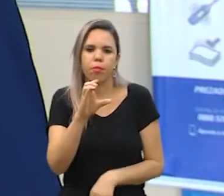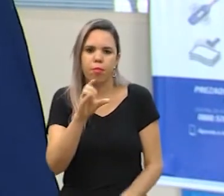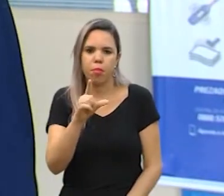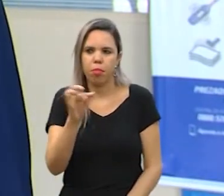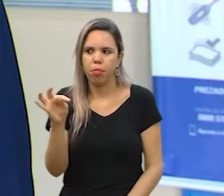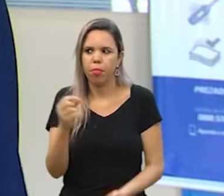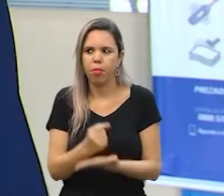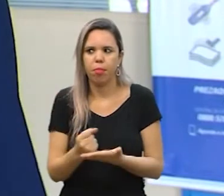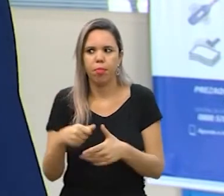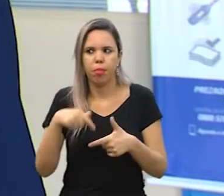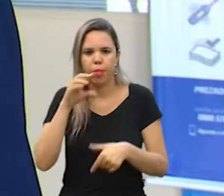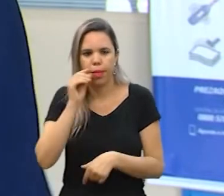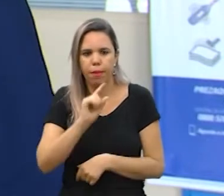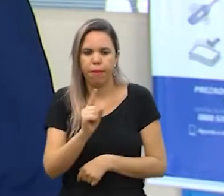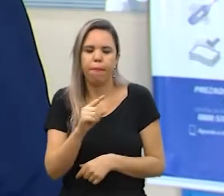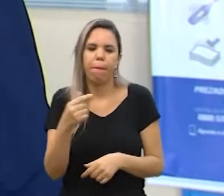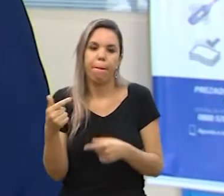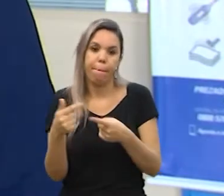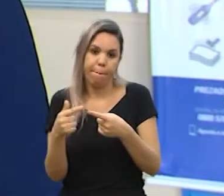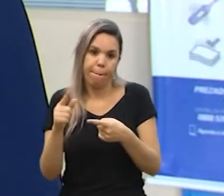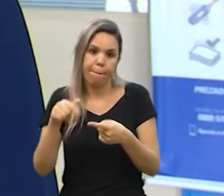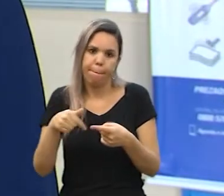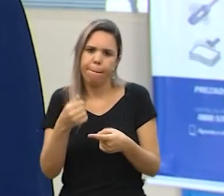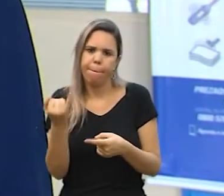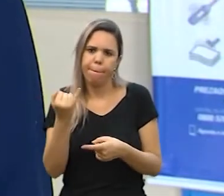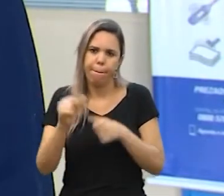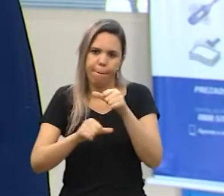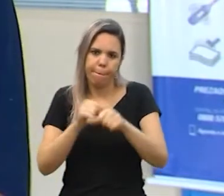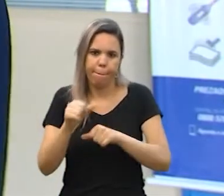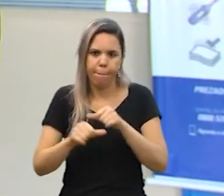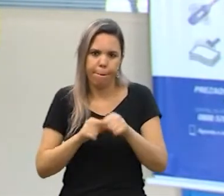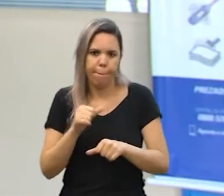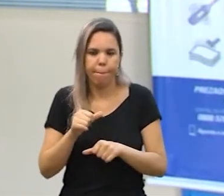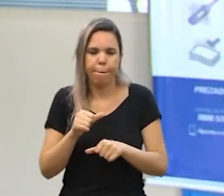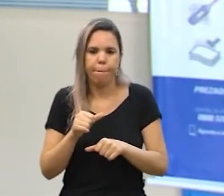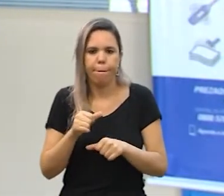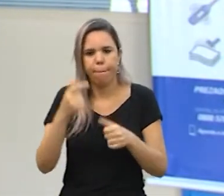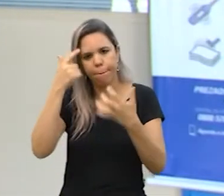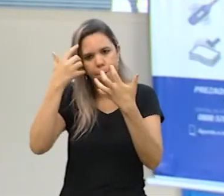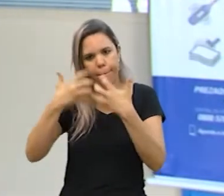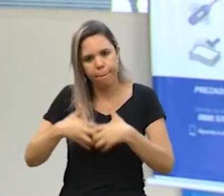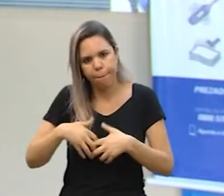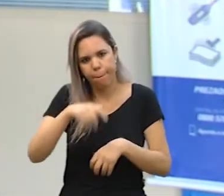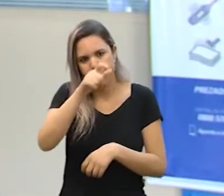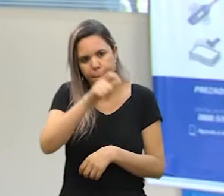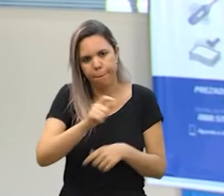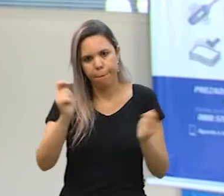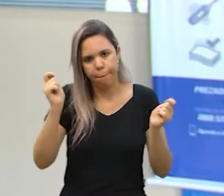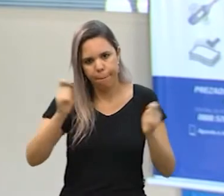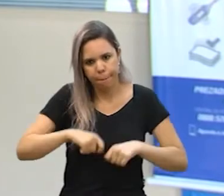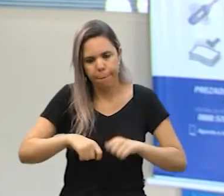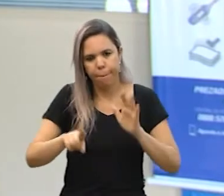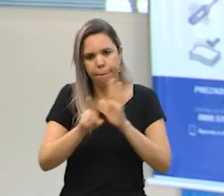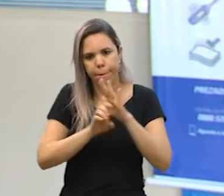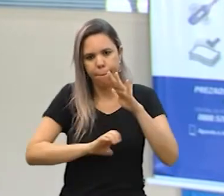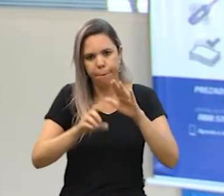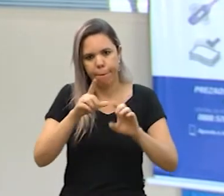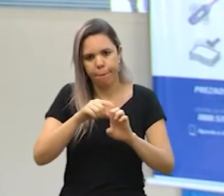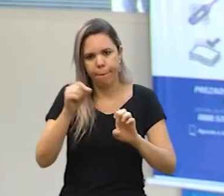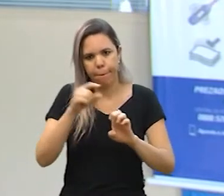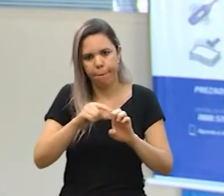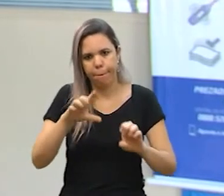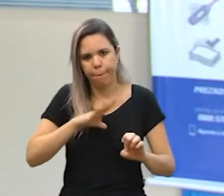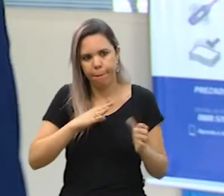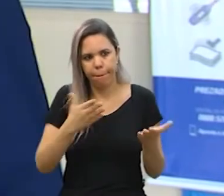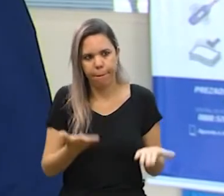um CLT, na verdade, né, como empregado. E o segundo ponto é justamente a mudança da linha de raciocínio da pessoa, do potencial empresário, do